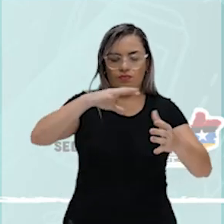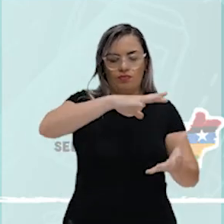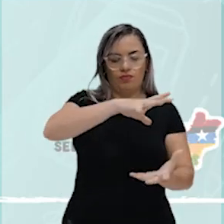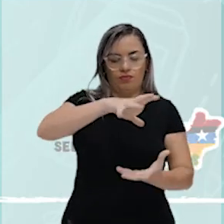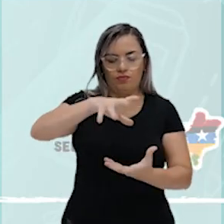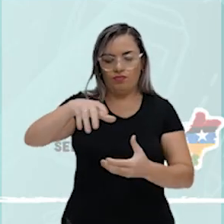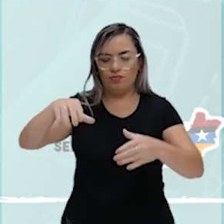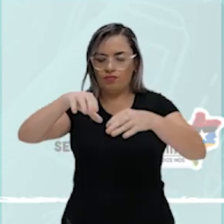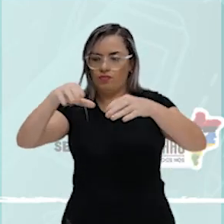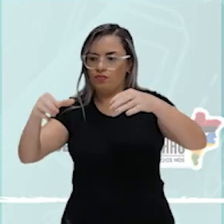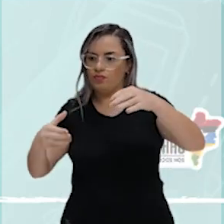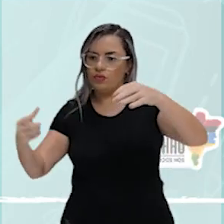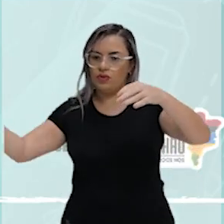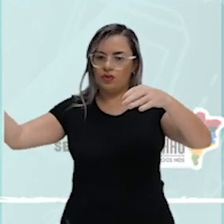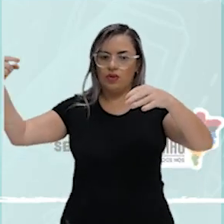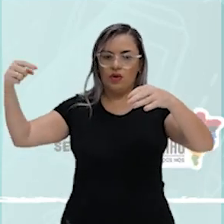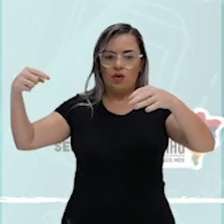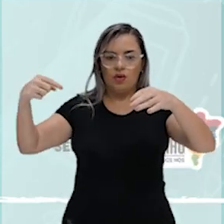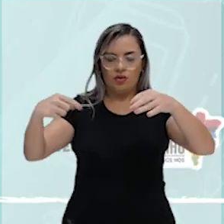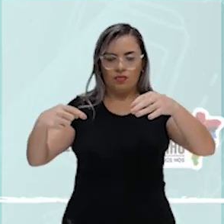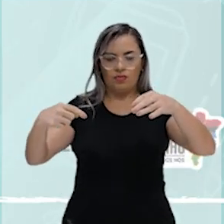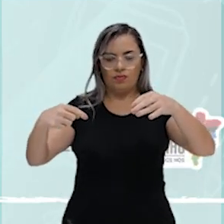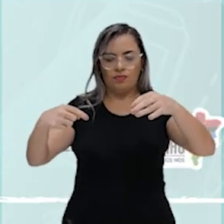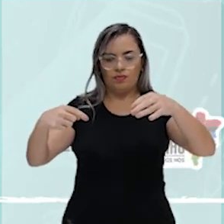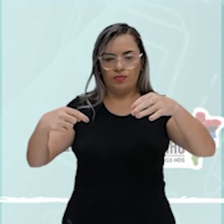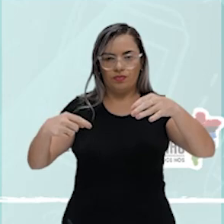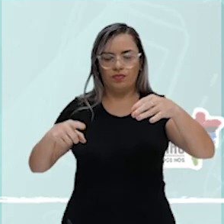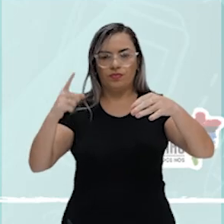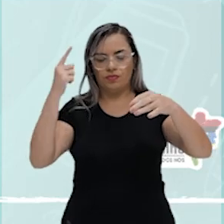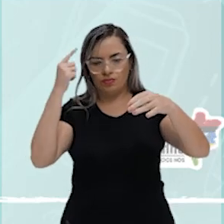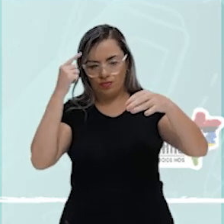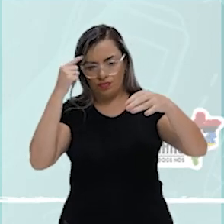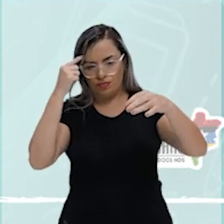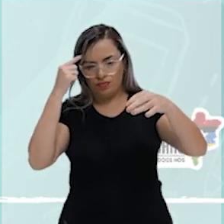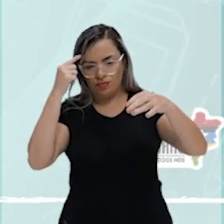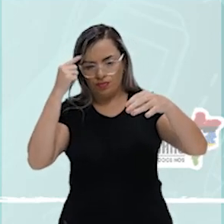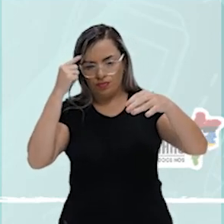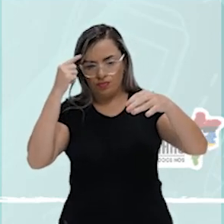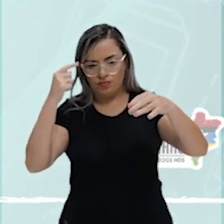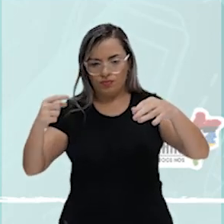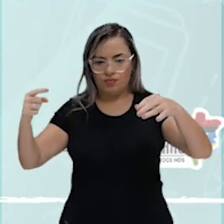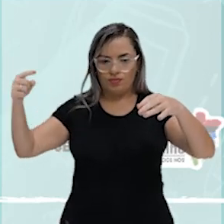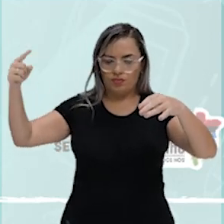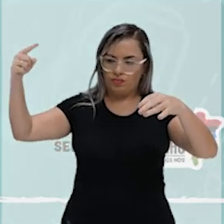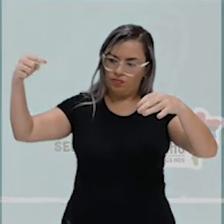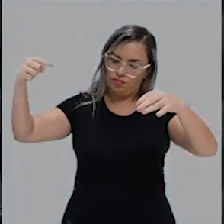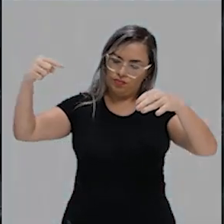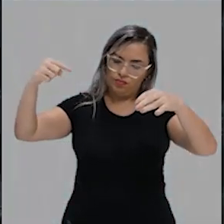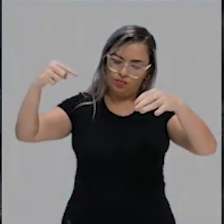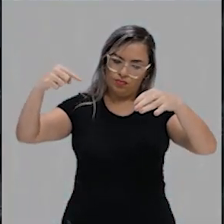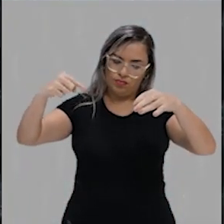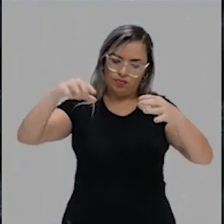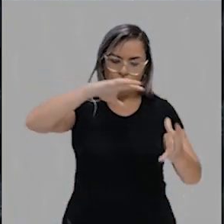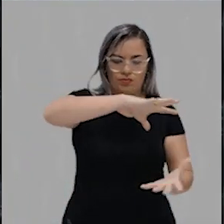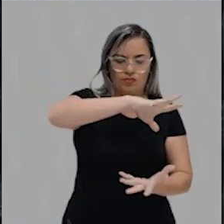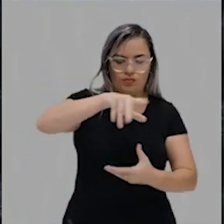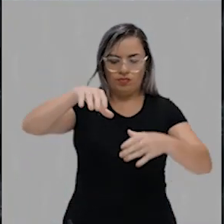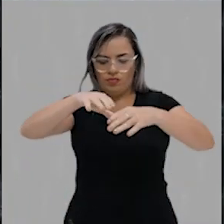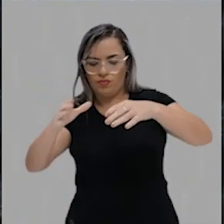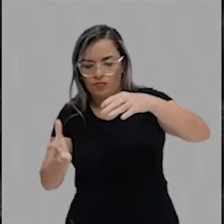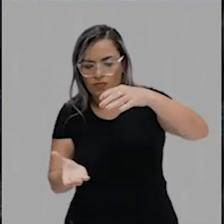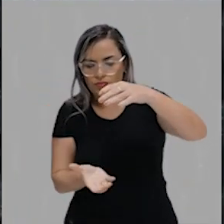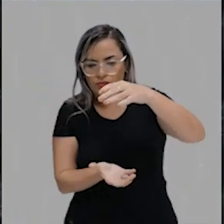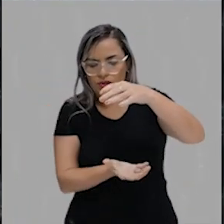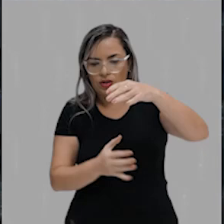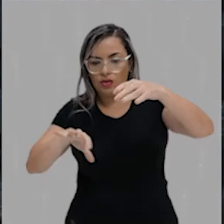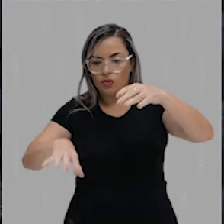contra os raios ultravioleta. Então, imagina aqui, ó, tem aqui os raios ultravioleta, quando eles vão penetrar a Terra, o que vai